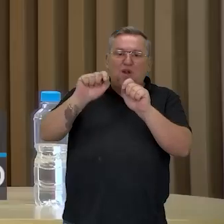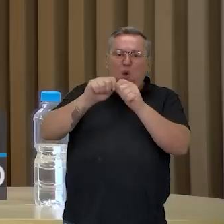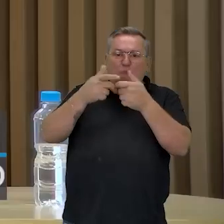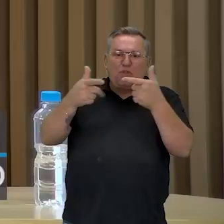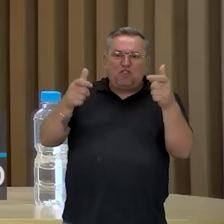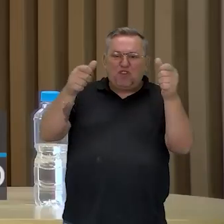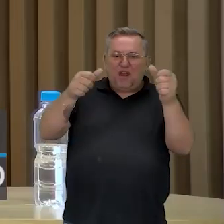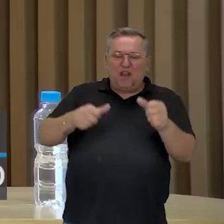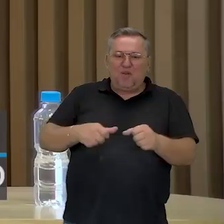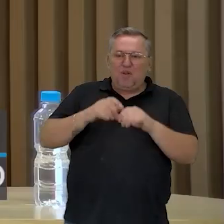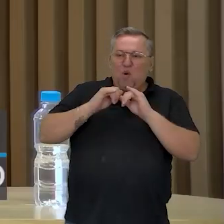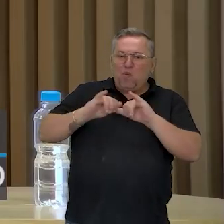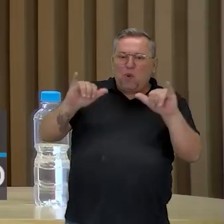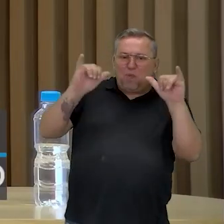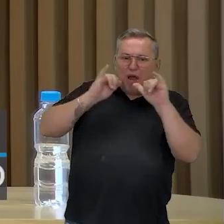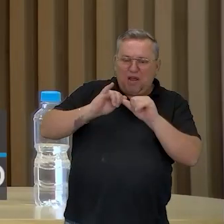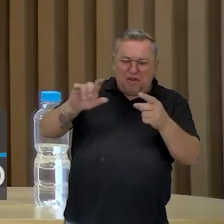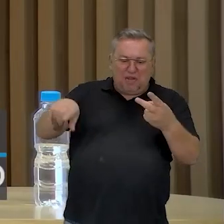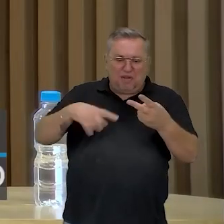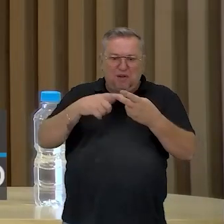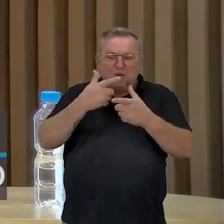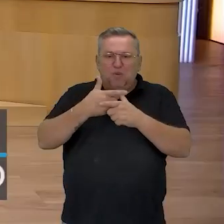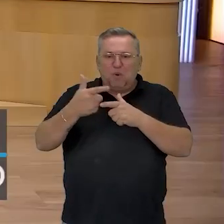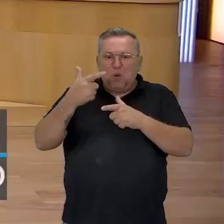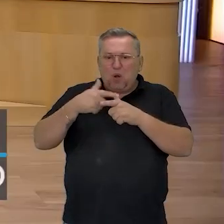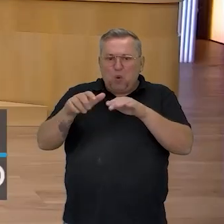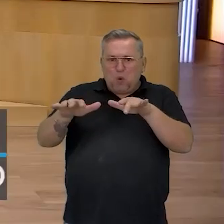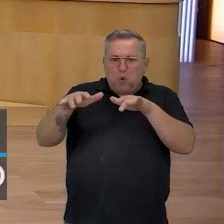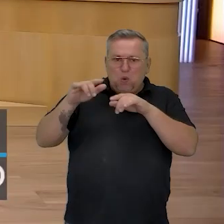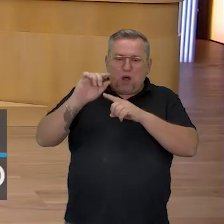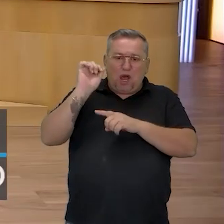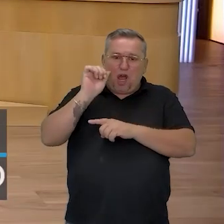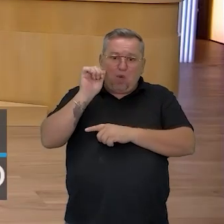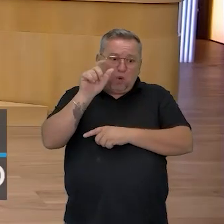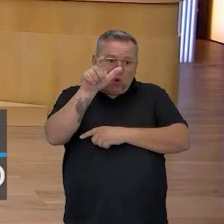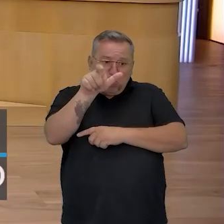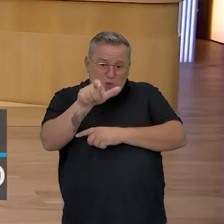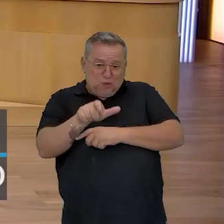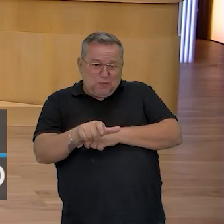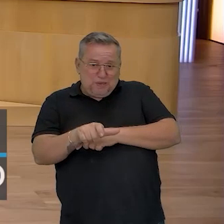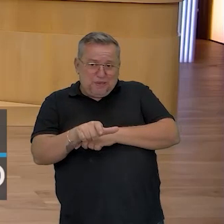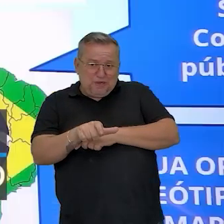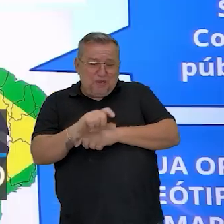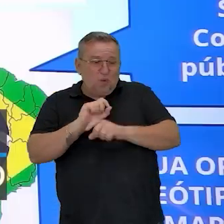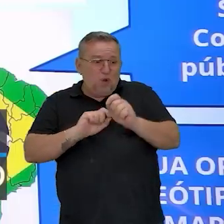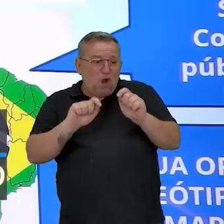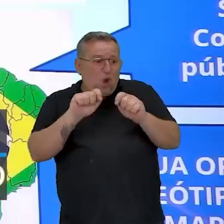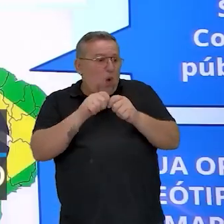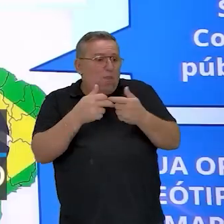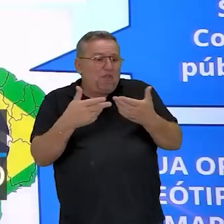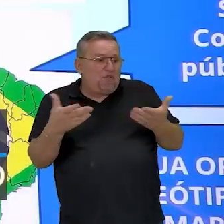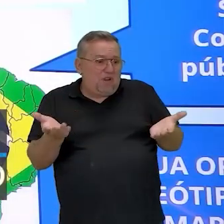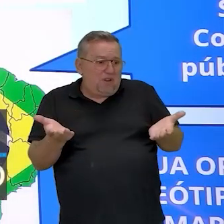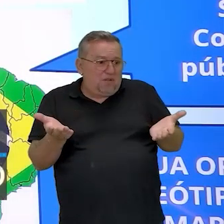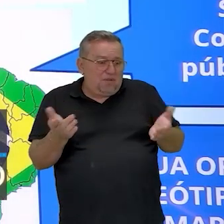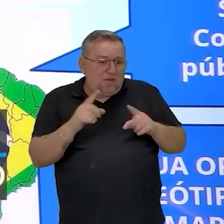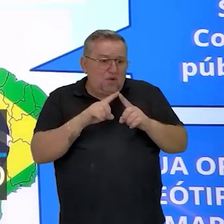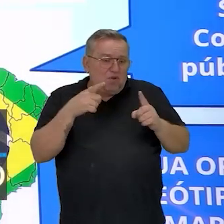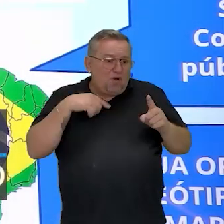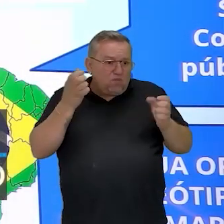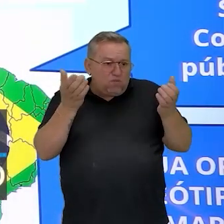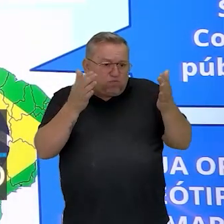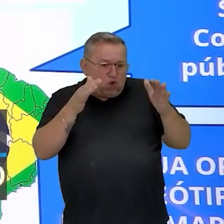na propaganda, era nos programas de auditório, a mulher era vista nessa perspectiva apenas de uma